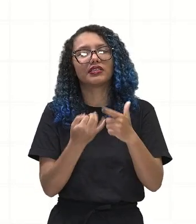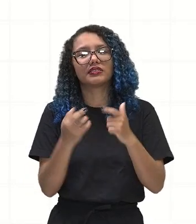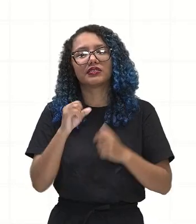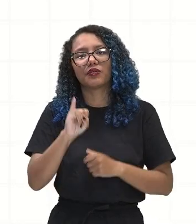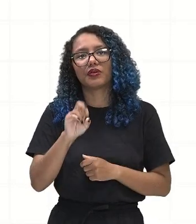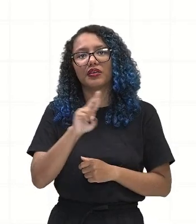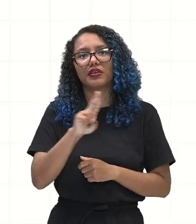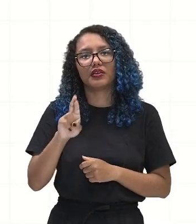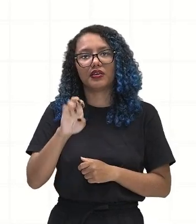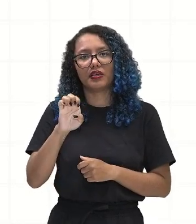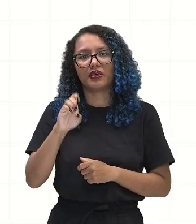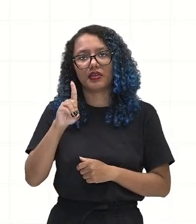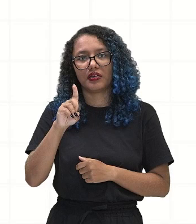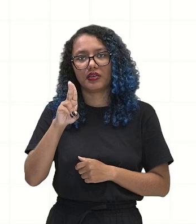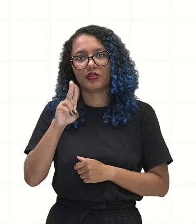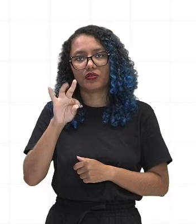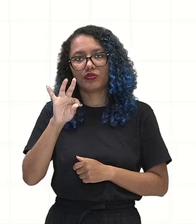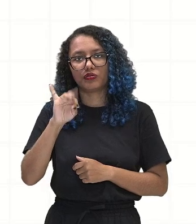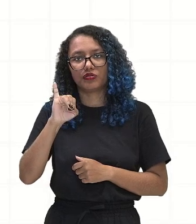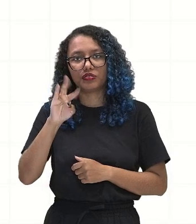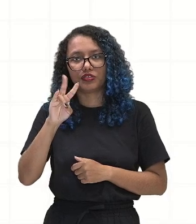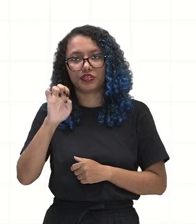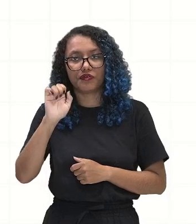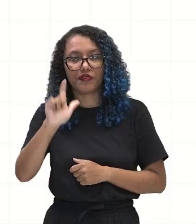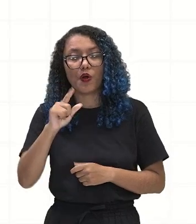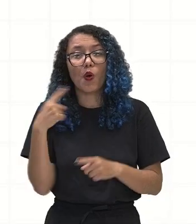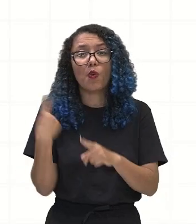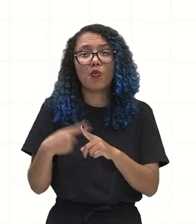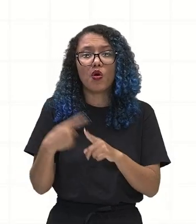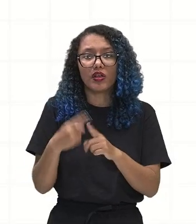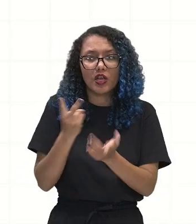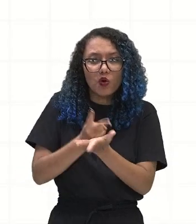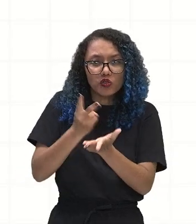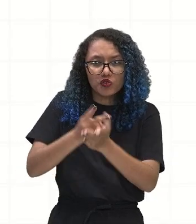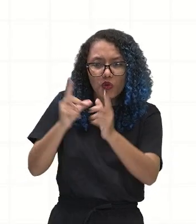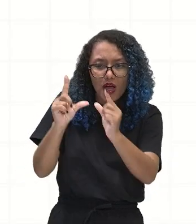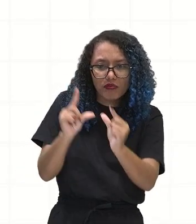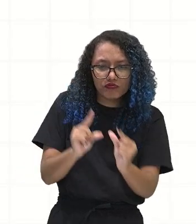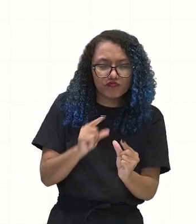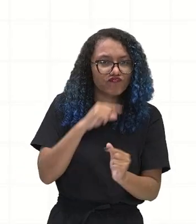Não dá mais para reduzi-la, né?